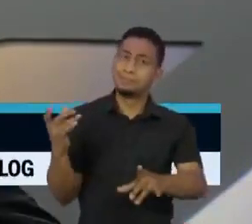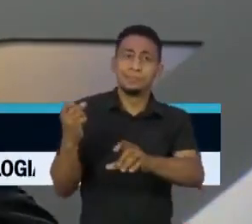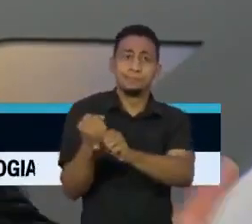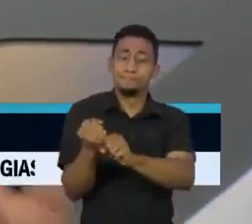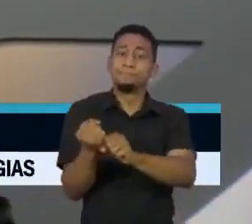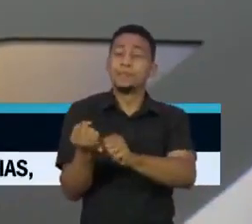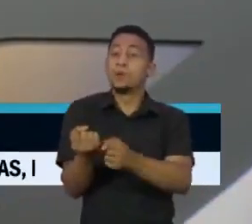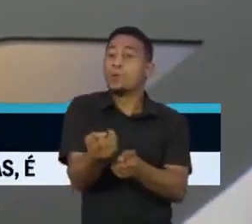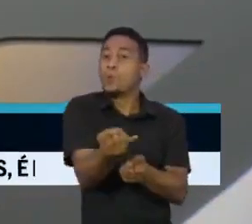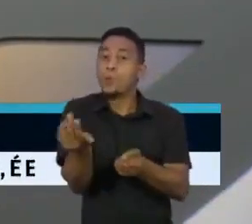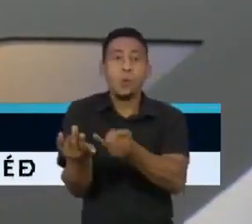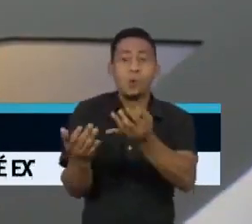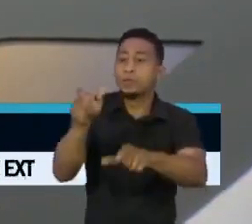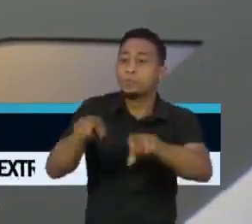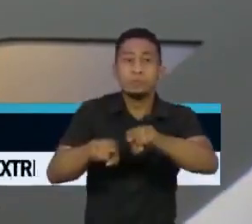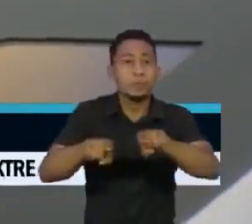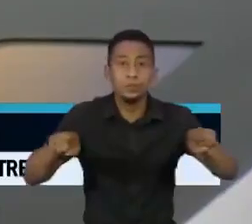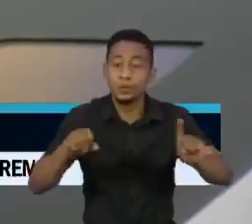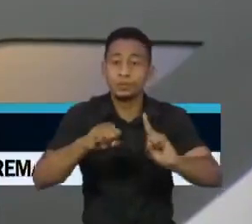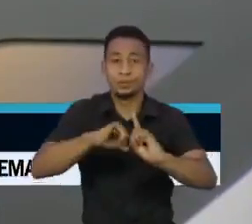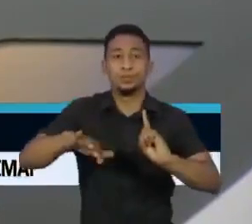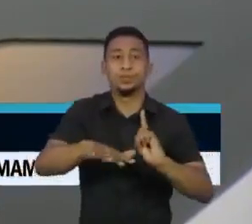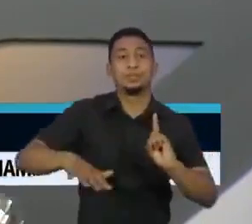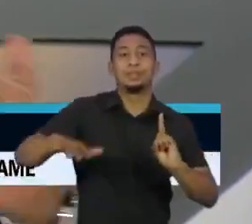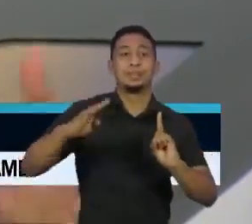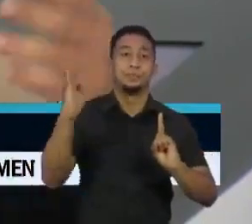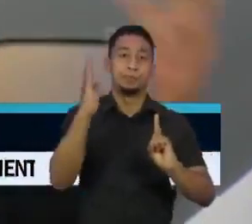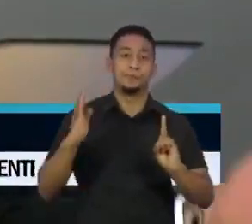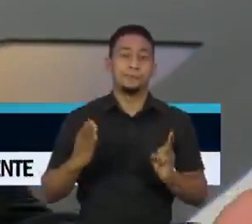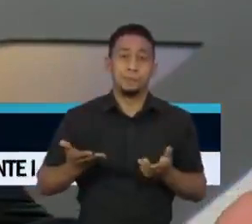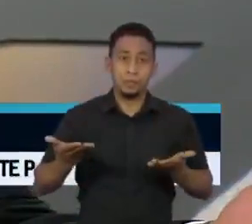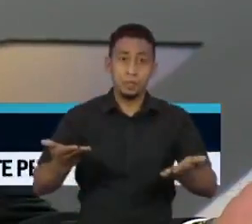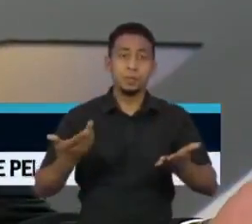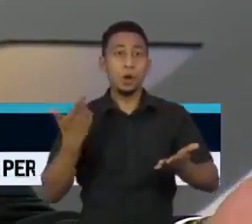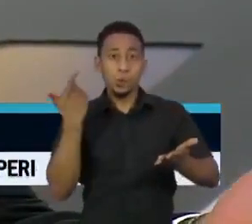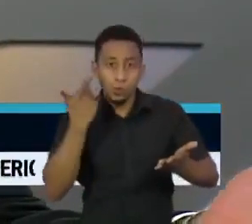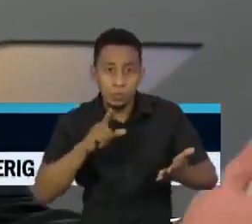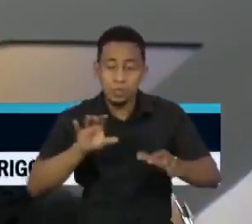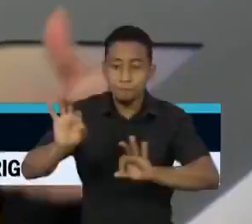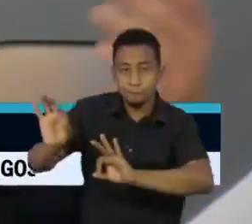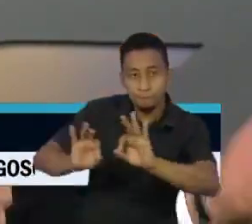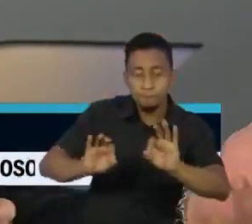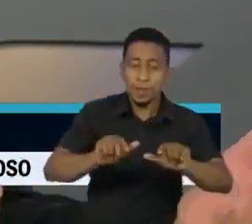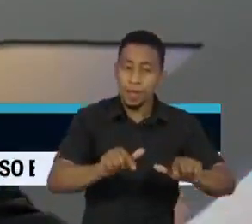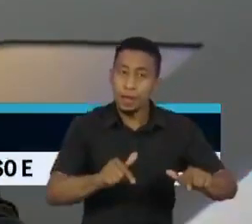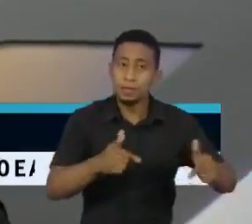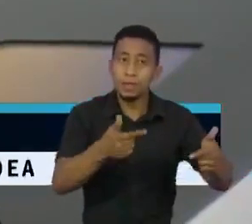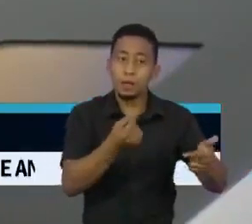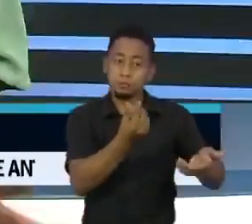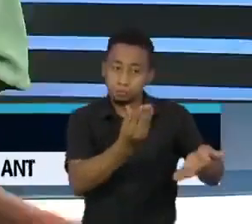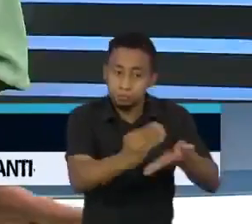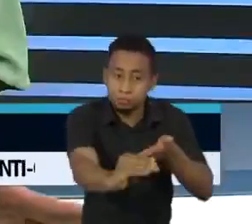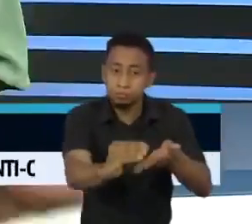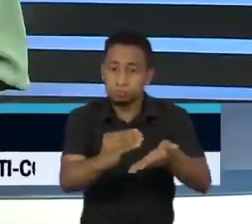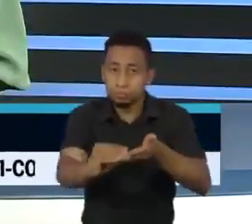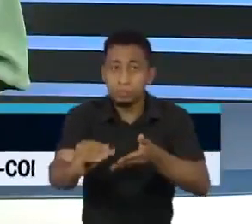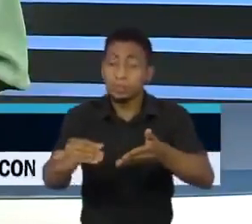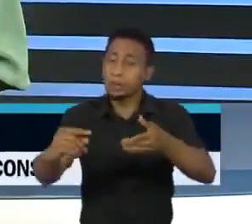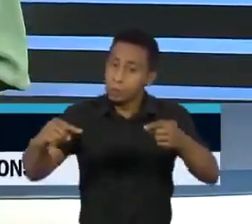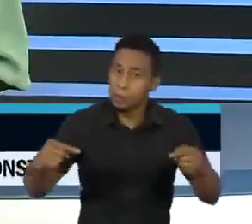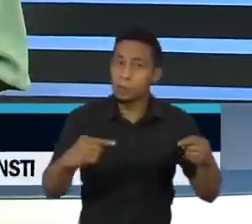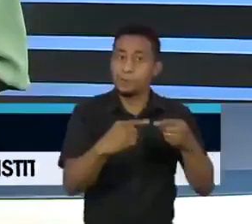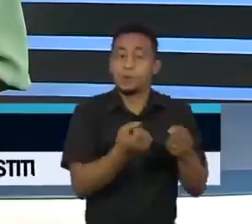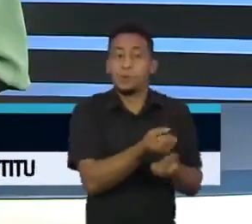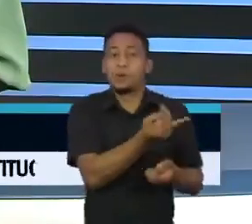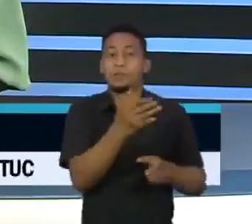as informações que você tem da sociedade nos seus vários graus para você formular políticas públicas. Essas políticas públicas têm que estar no orçamento. É assim que